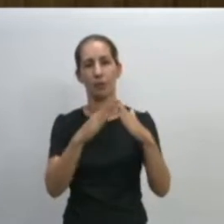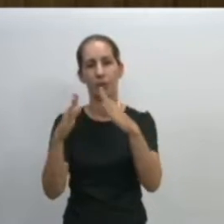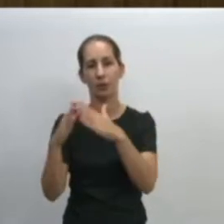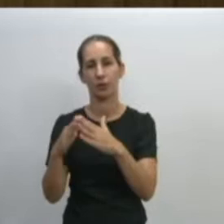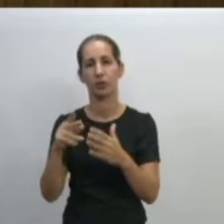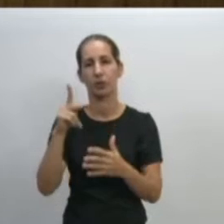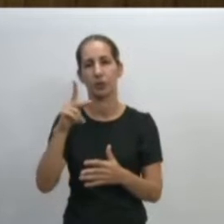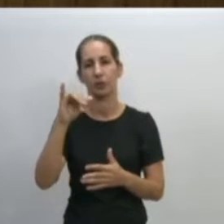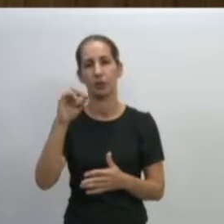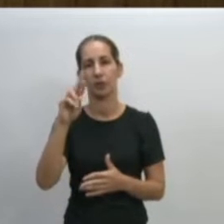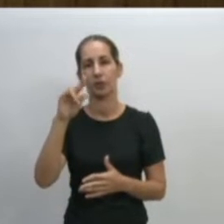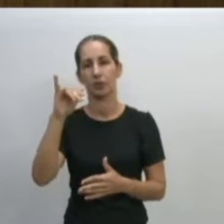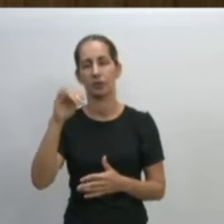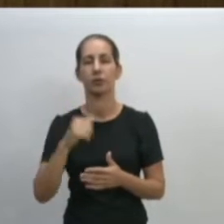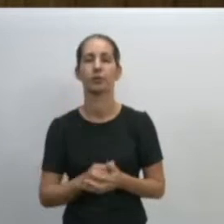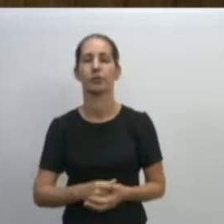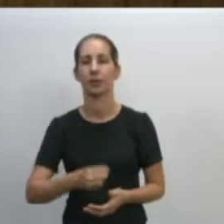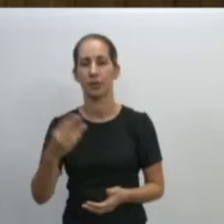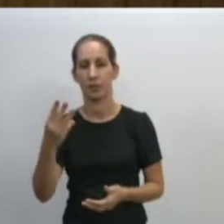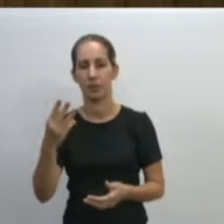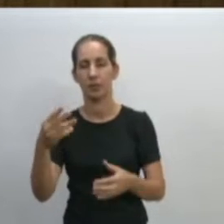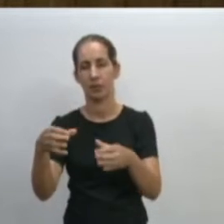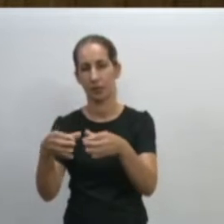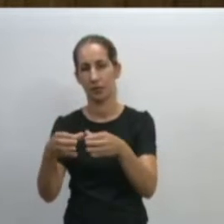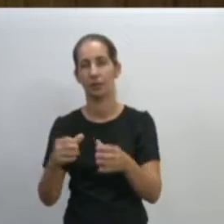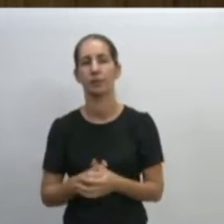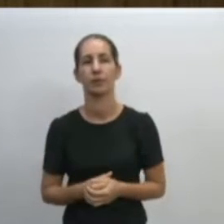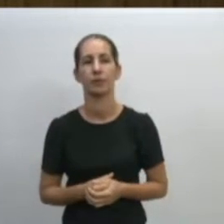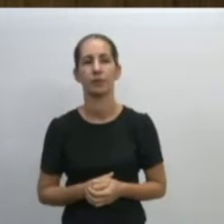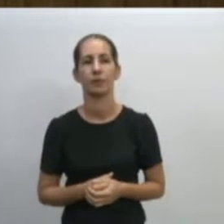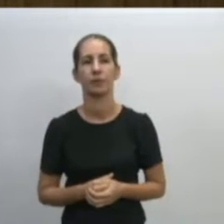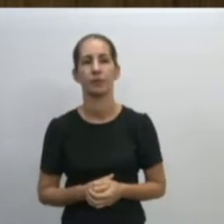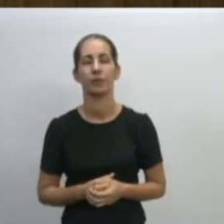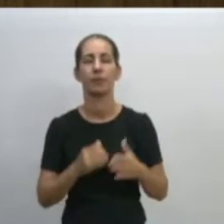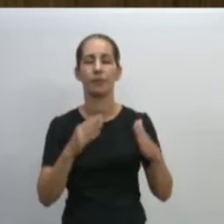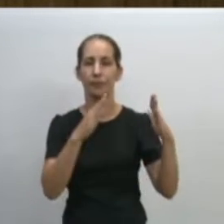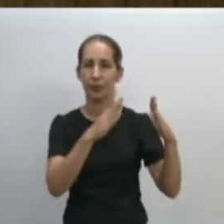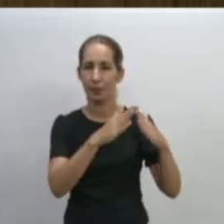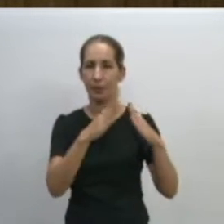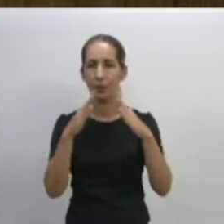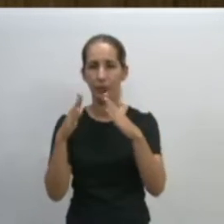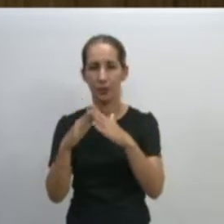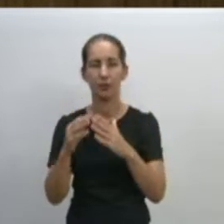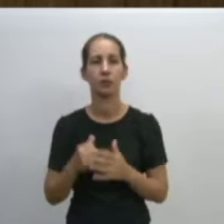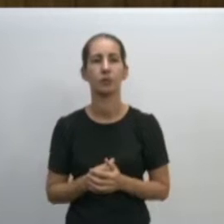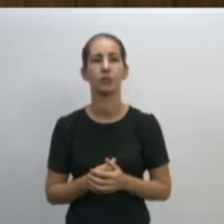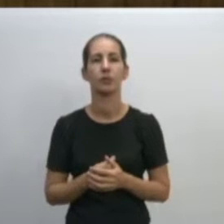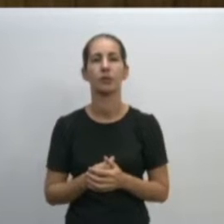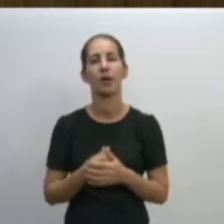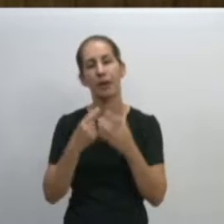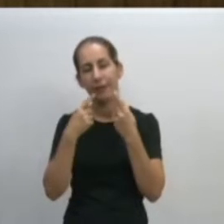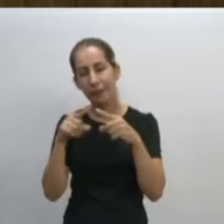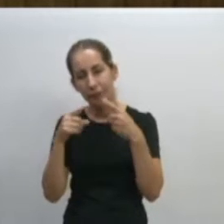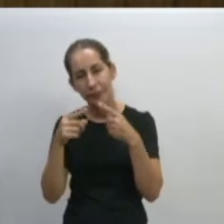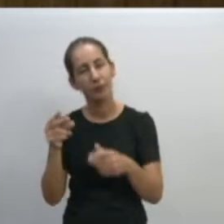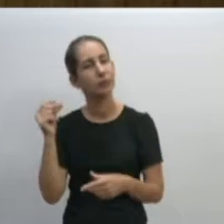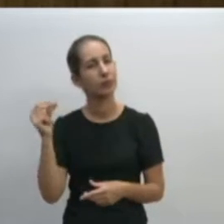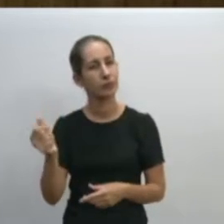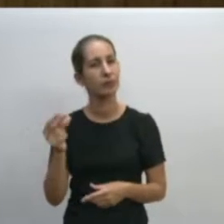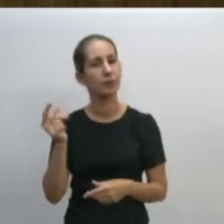do Conjunto Pirangi, na terceira etapa. Inclusive, esses moradores, eles já vêm nos cobrando, né,